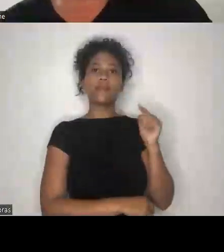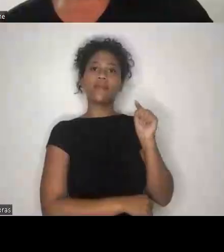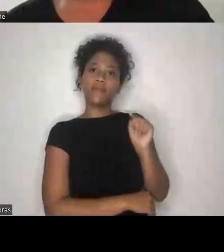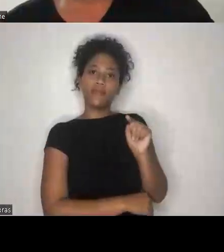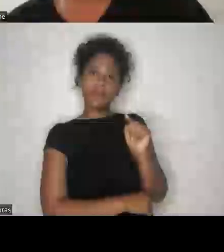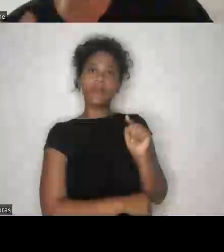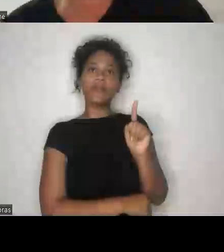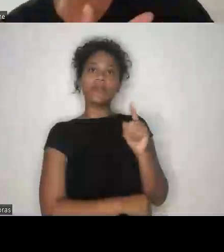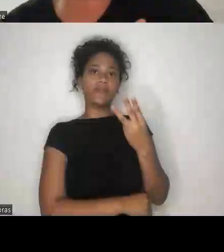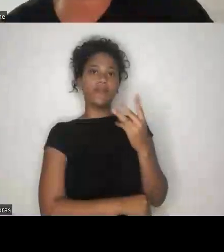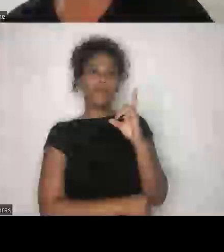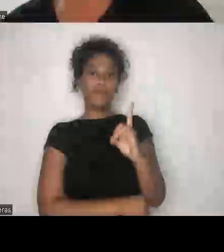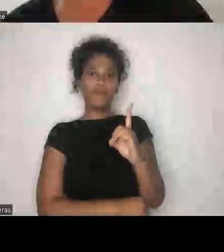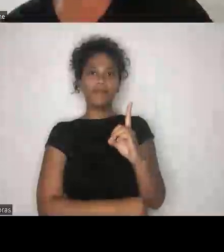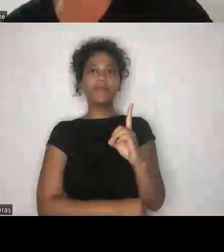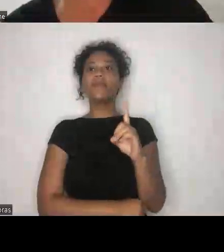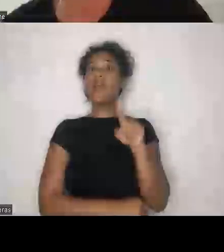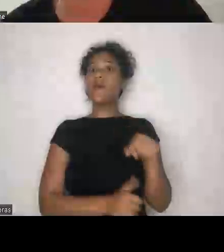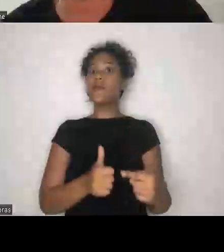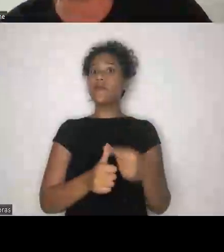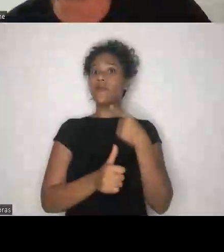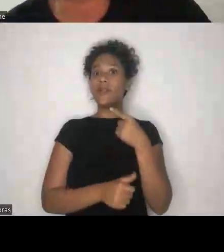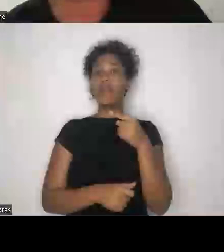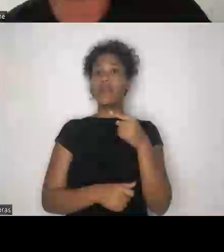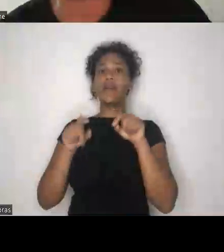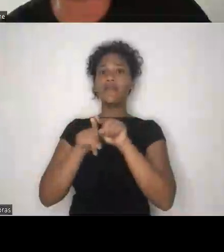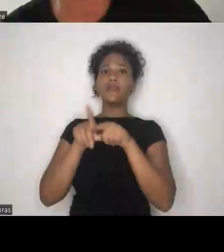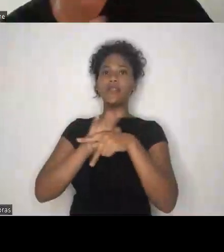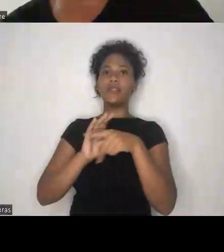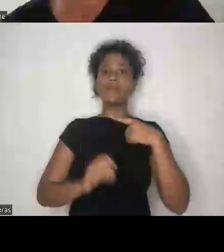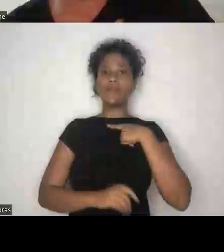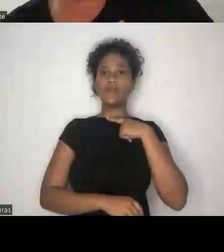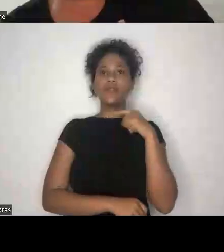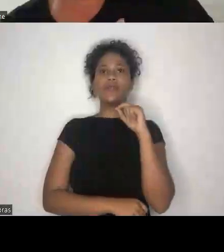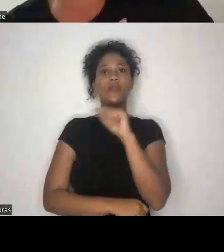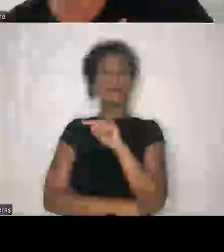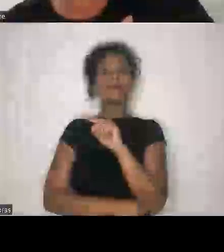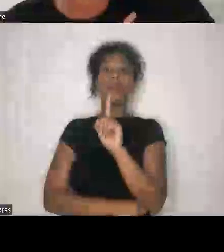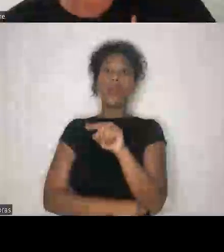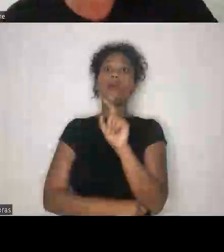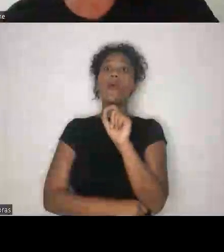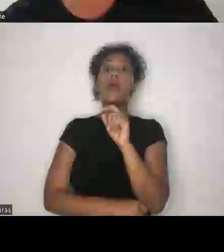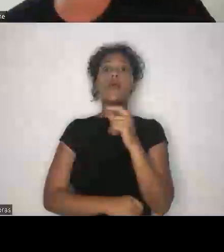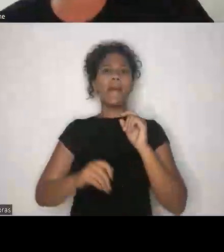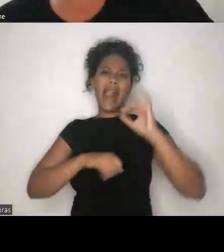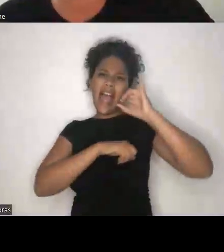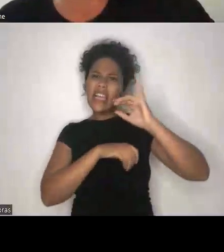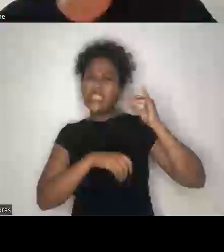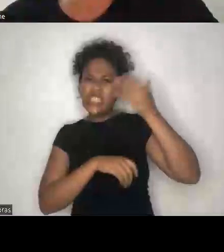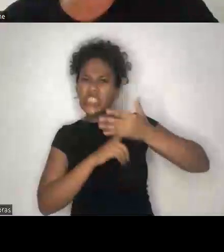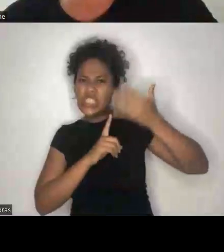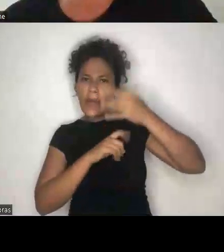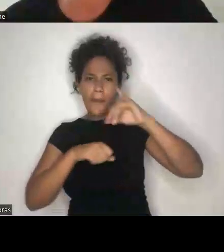que eu faço hoje isso aqui foi o primeiro desenho do primeiro curta que eu fiz eu adoro colocar ele nas palestras de criação